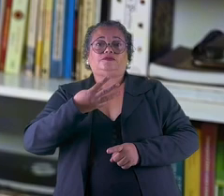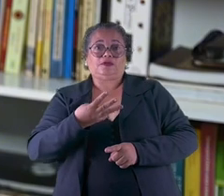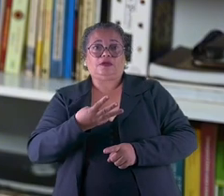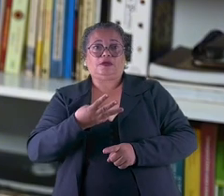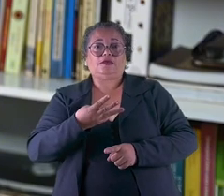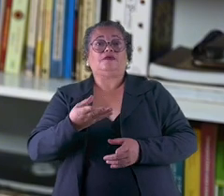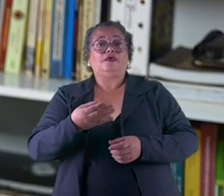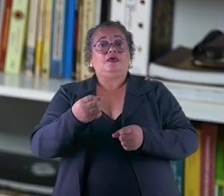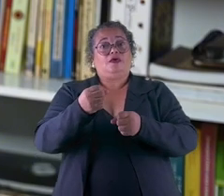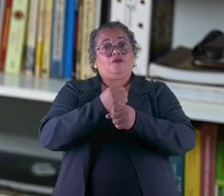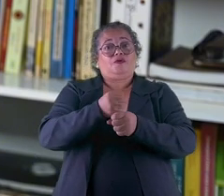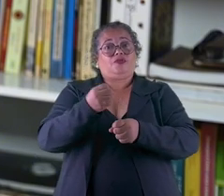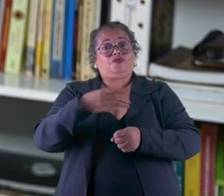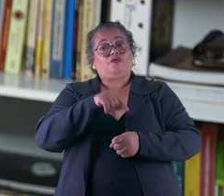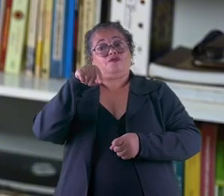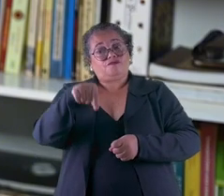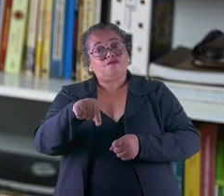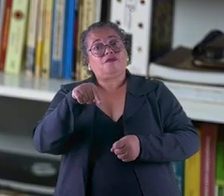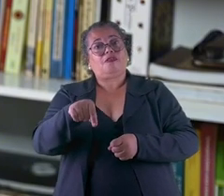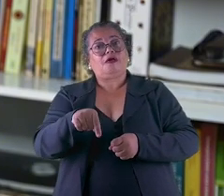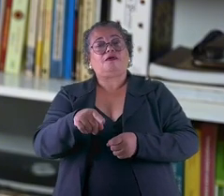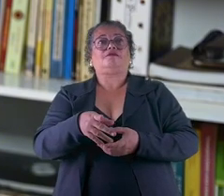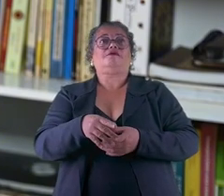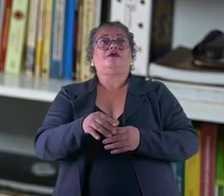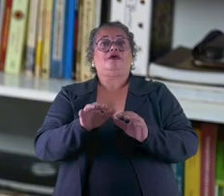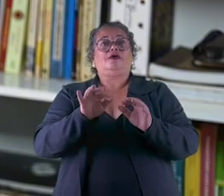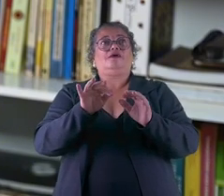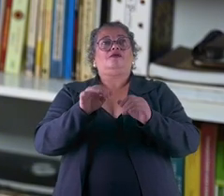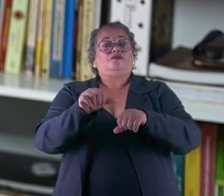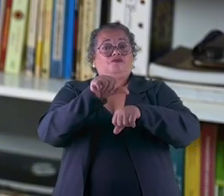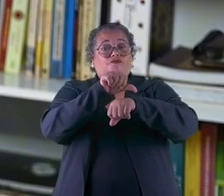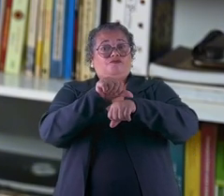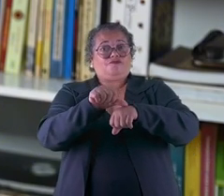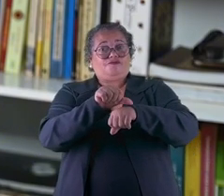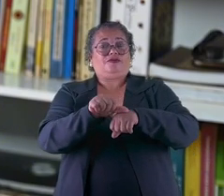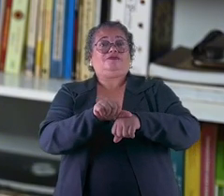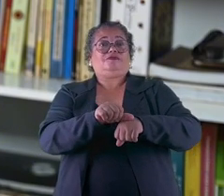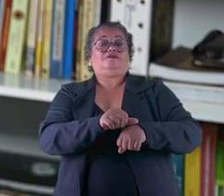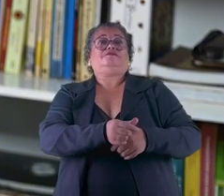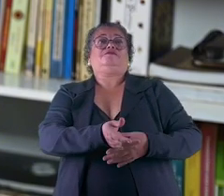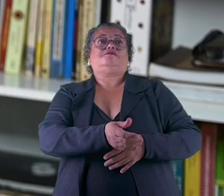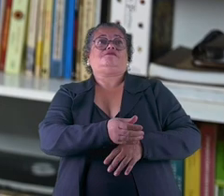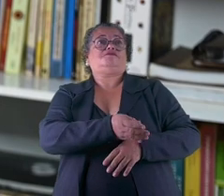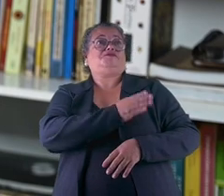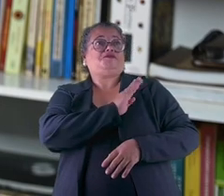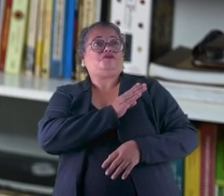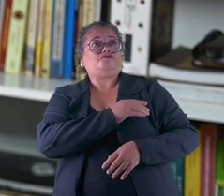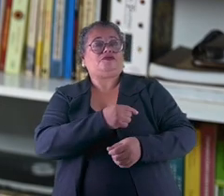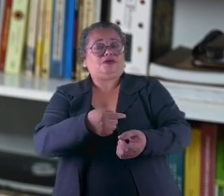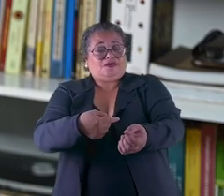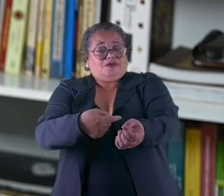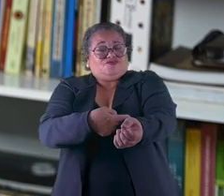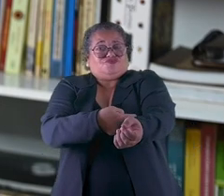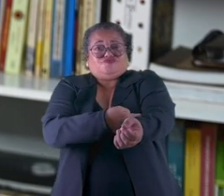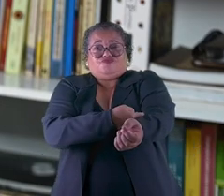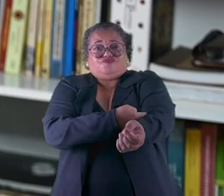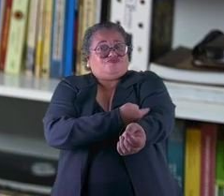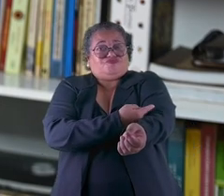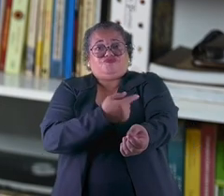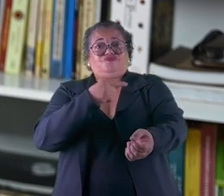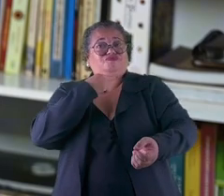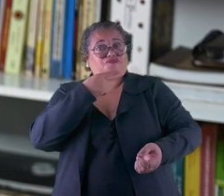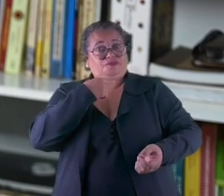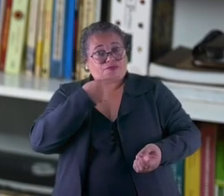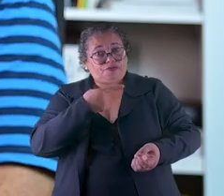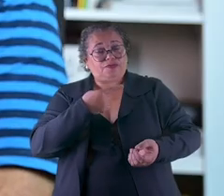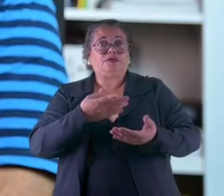de 2023. Passei o ano novo lá. No ato do final da cirurgia não deu certo para desentupir a